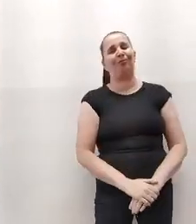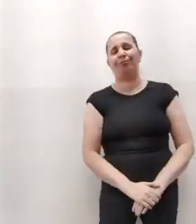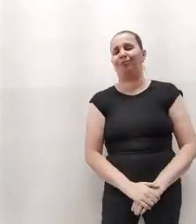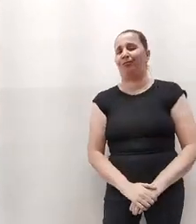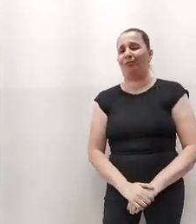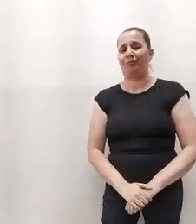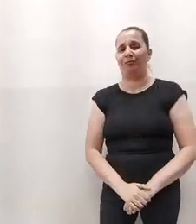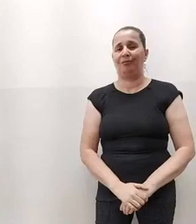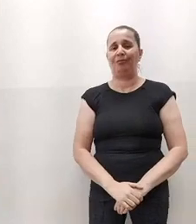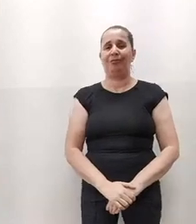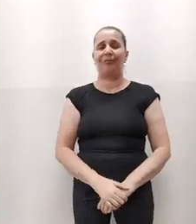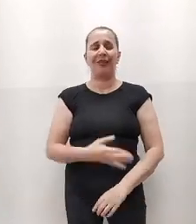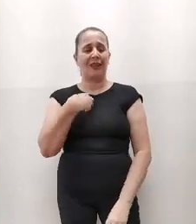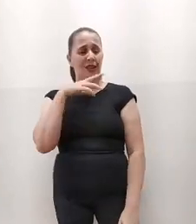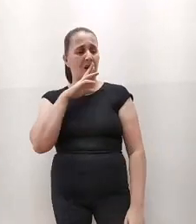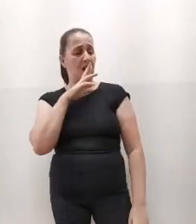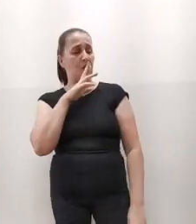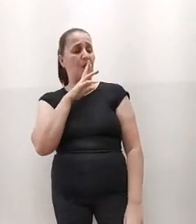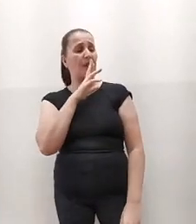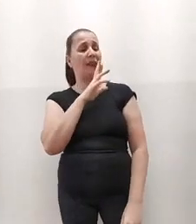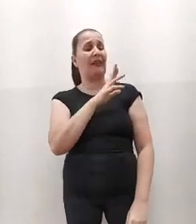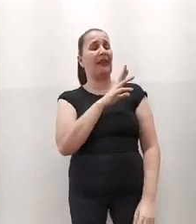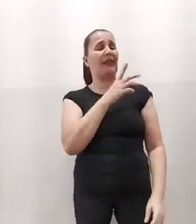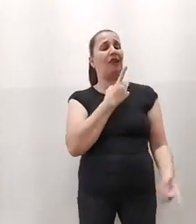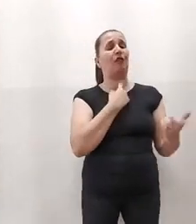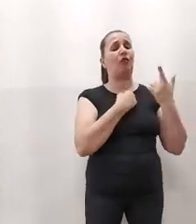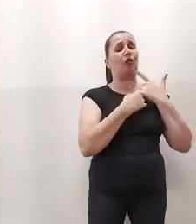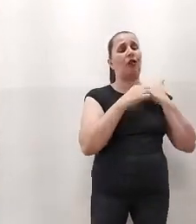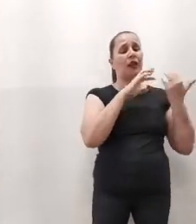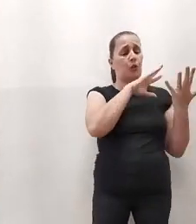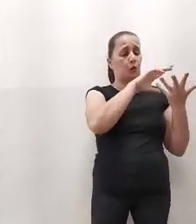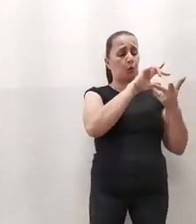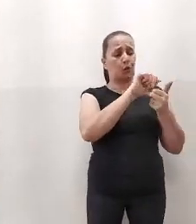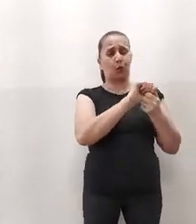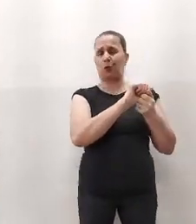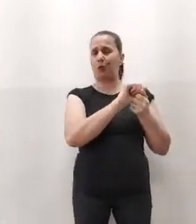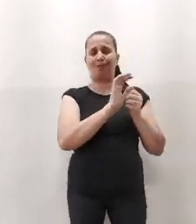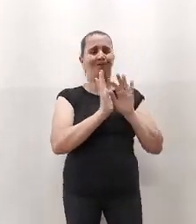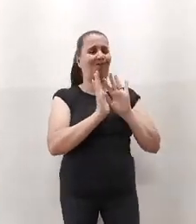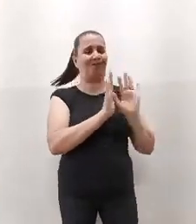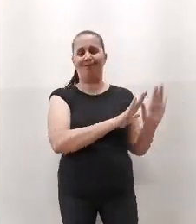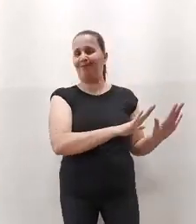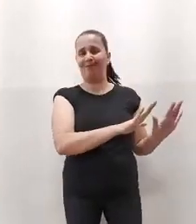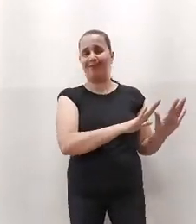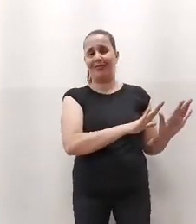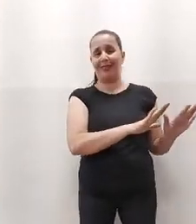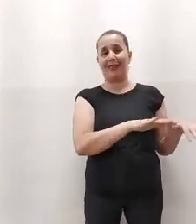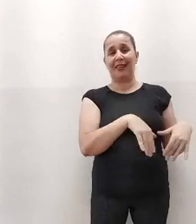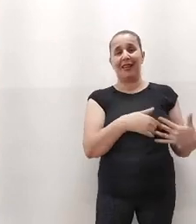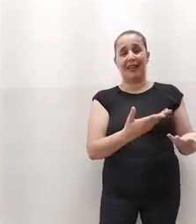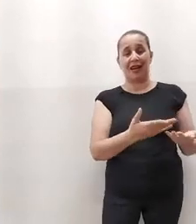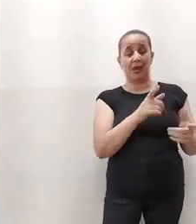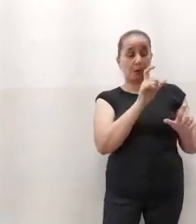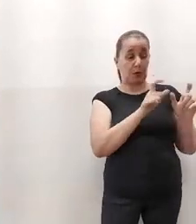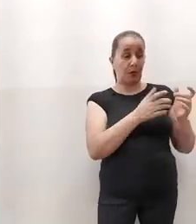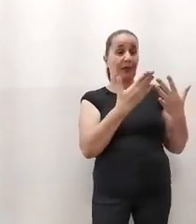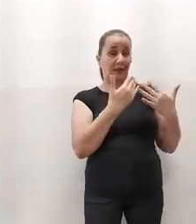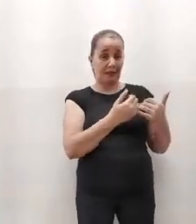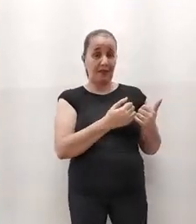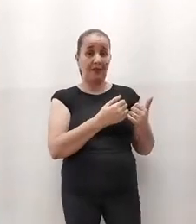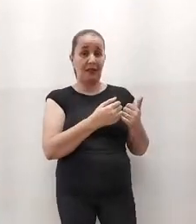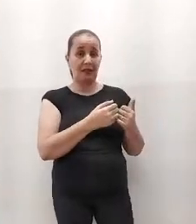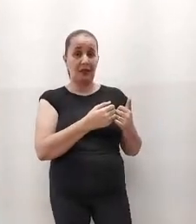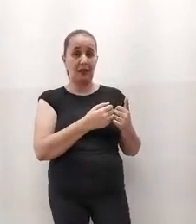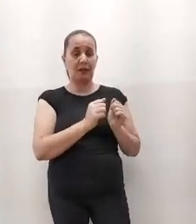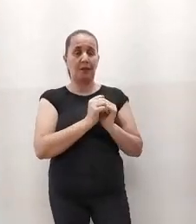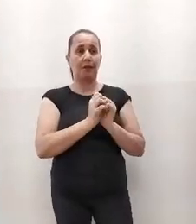Chega, Deus, de respondermos aquilo que o mundo oferece. Chega de sermos aqueles que reagem segundo o mundo,